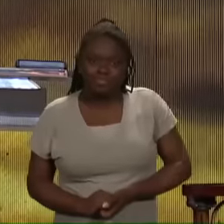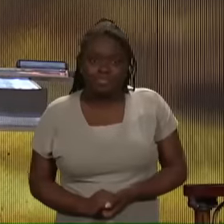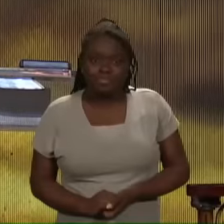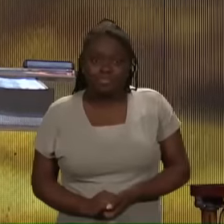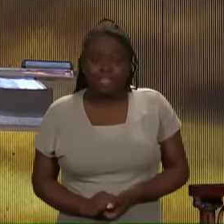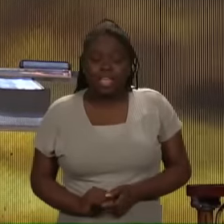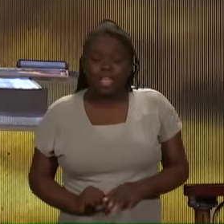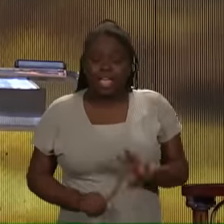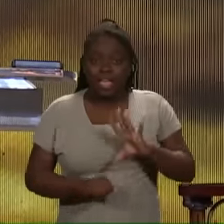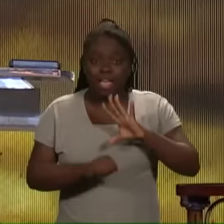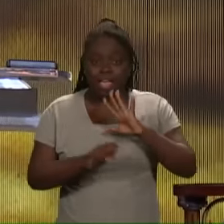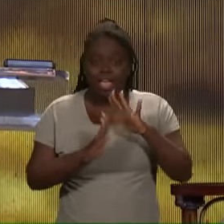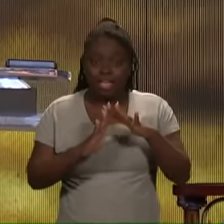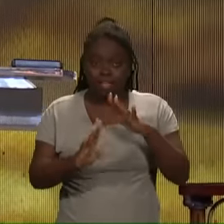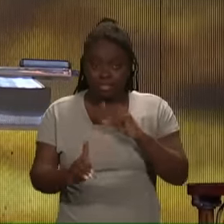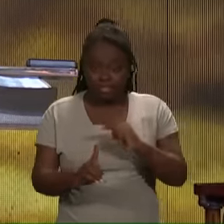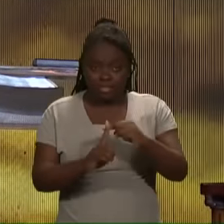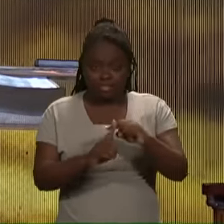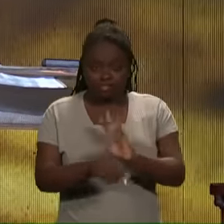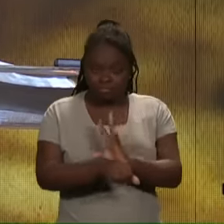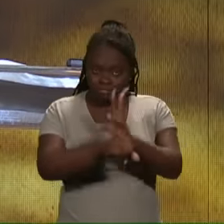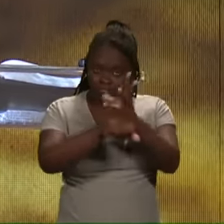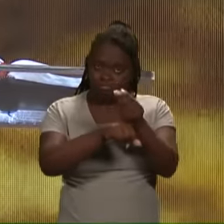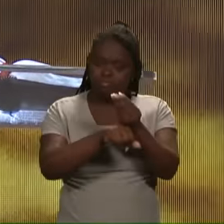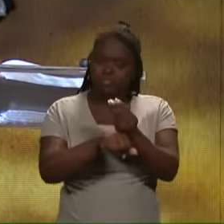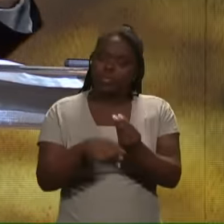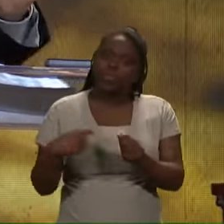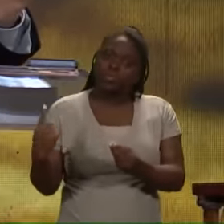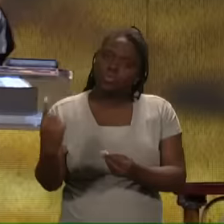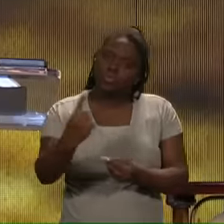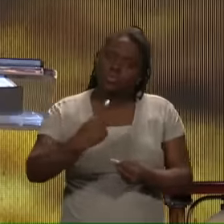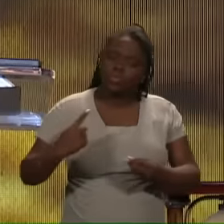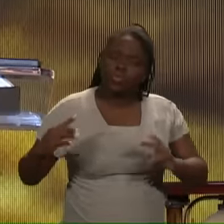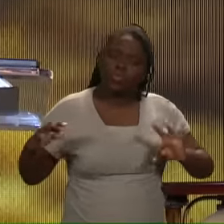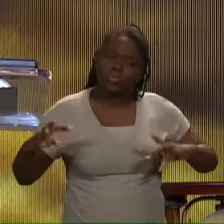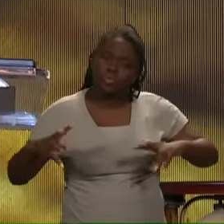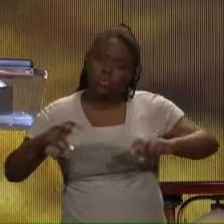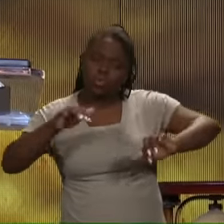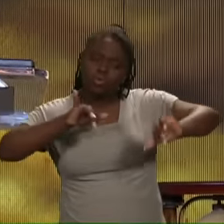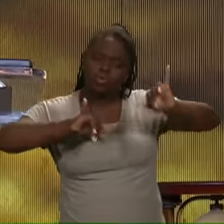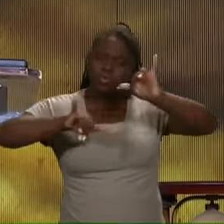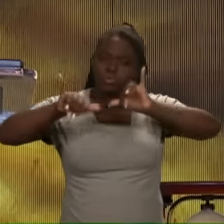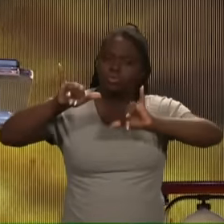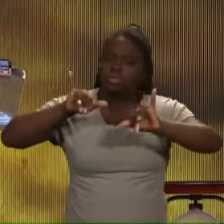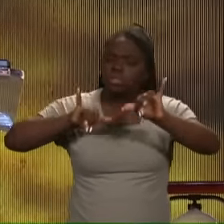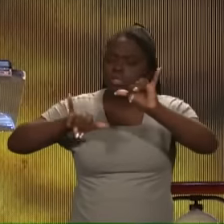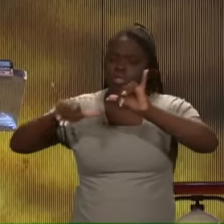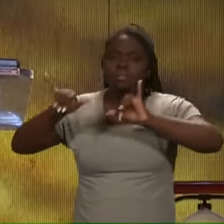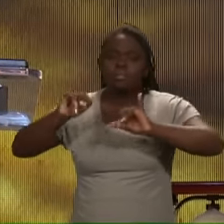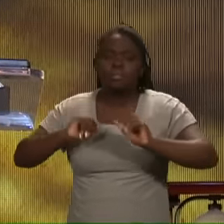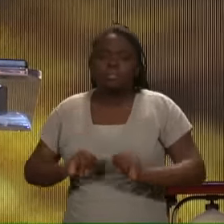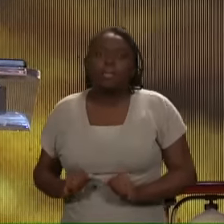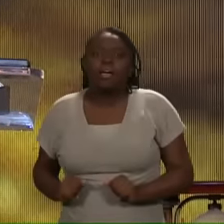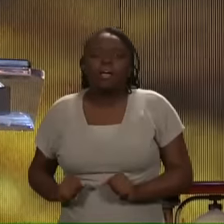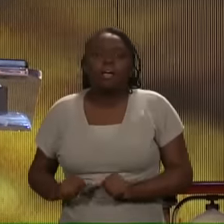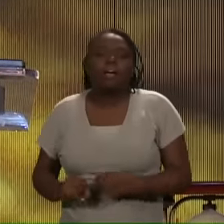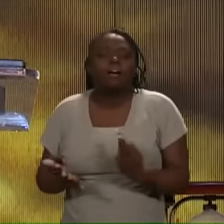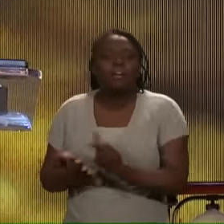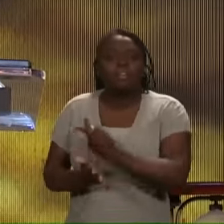a igreja, à medida que estamos todos ungidos, sabe, a unção chama as